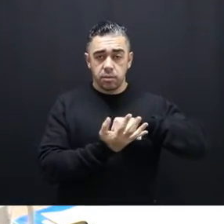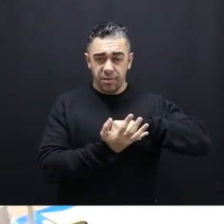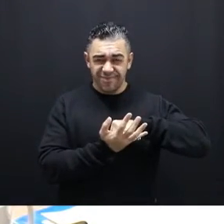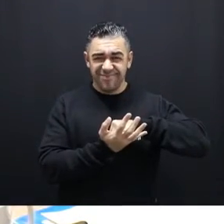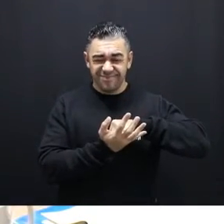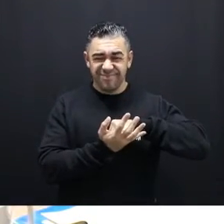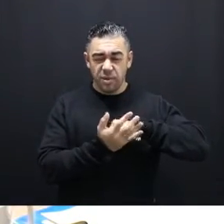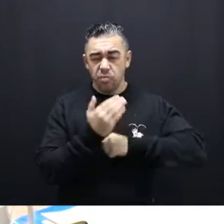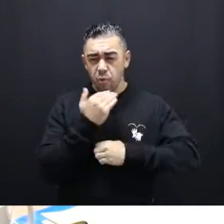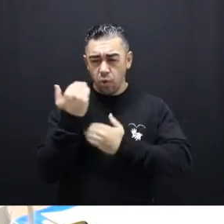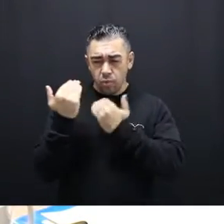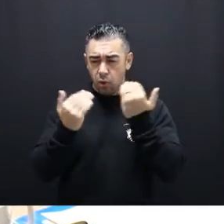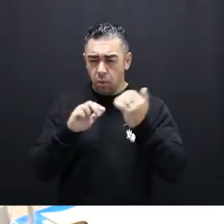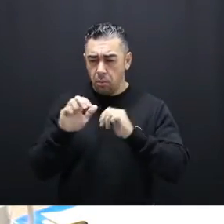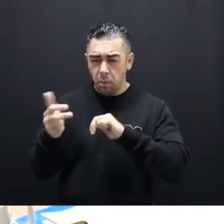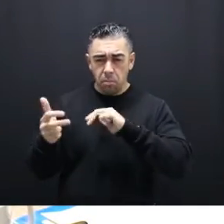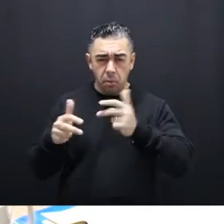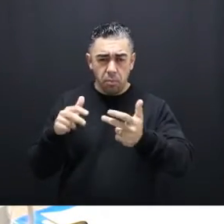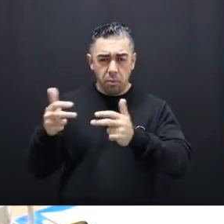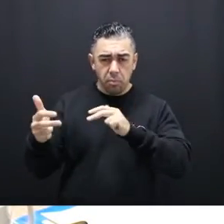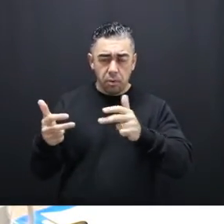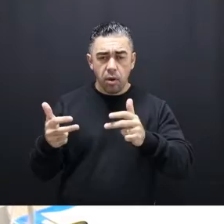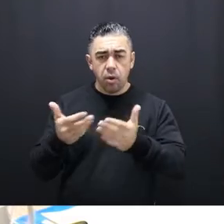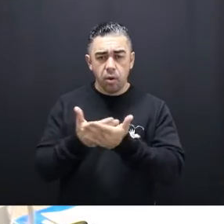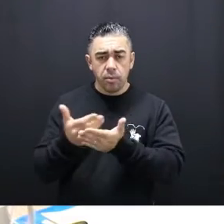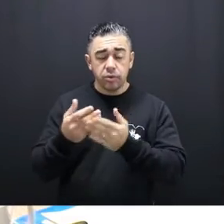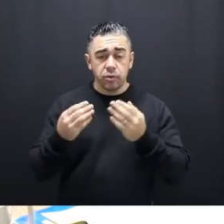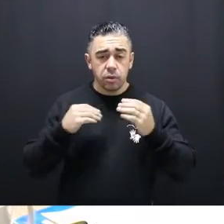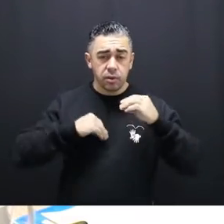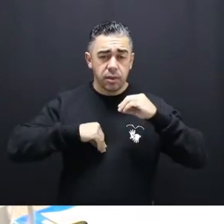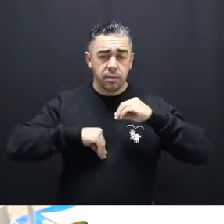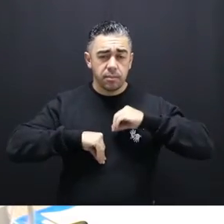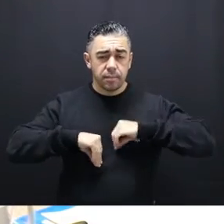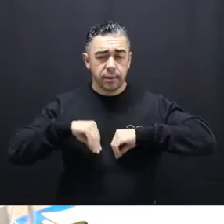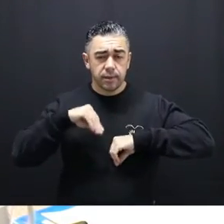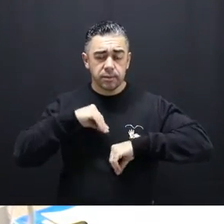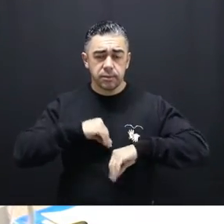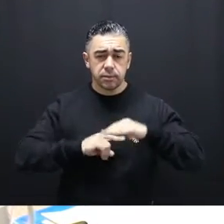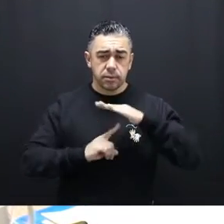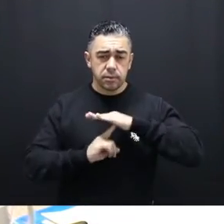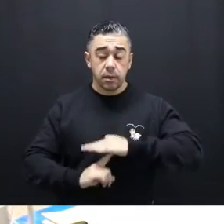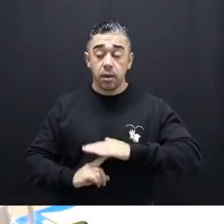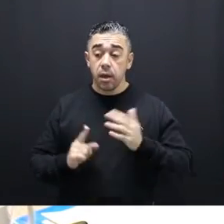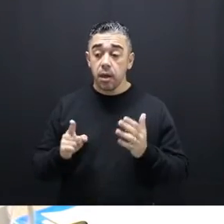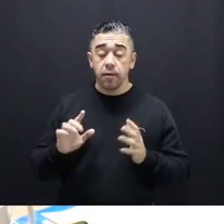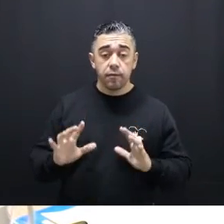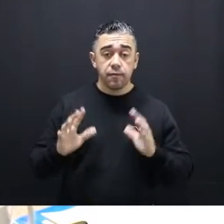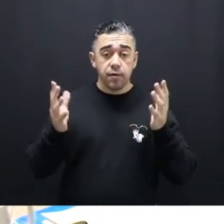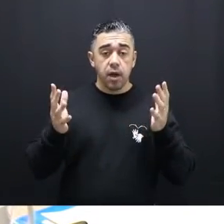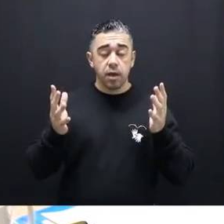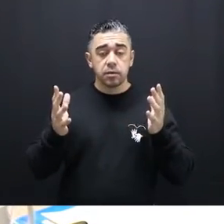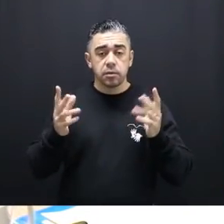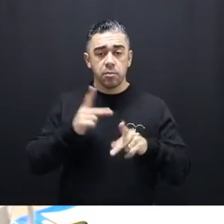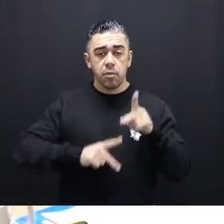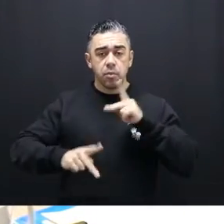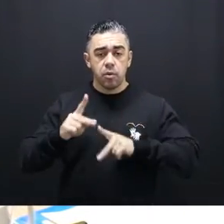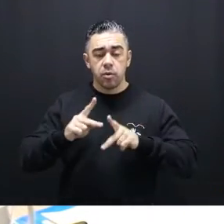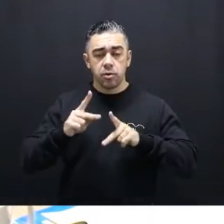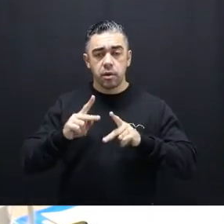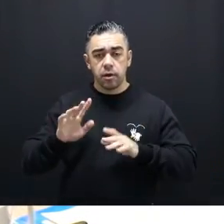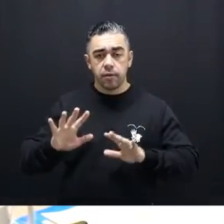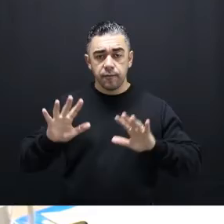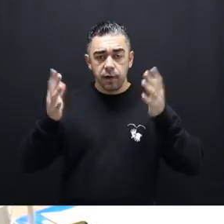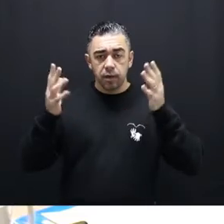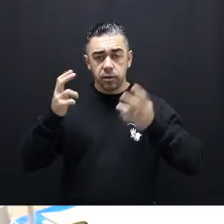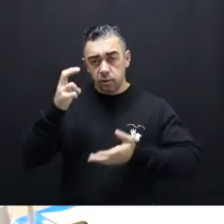pessoas não perderam seus entes queridos não entrar em depressão e encontram nessas festas populares festas culturais que acontece nas igrejas